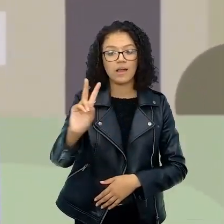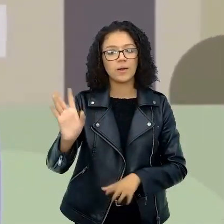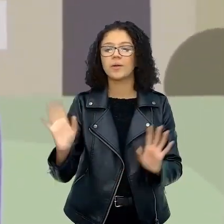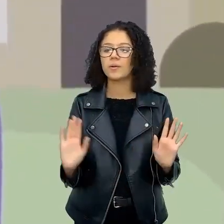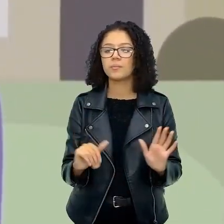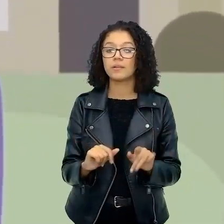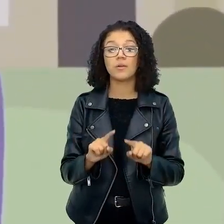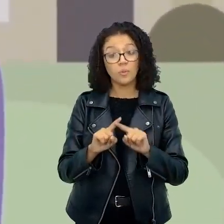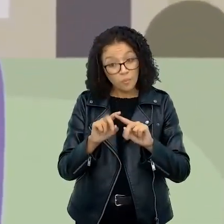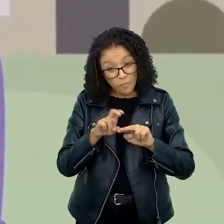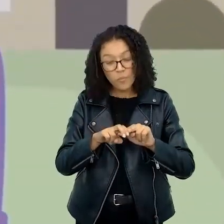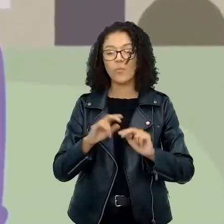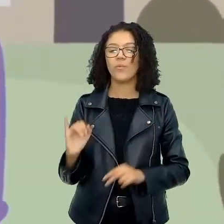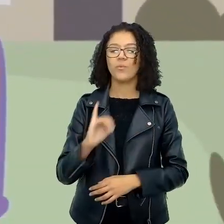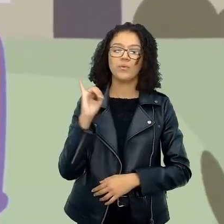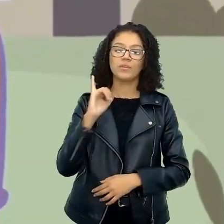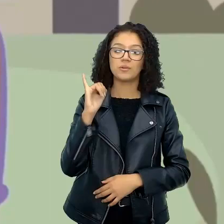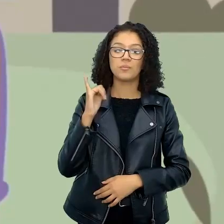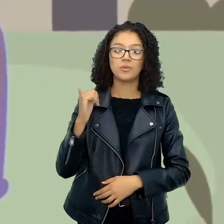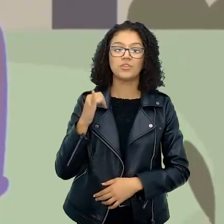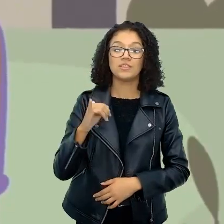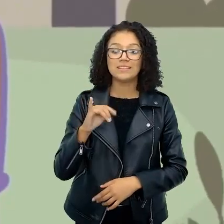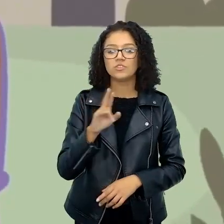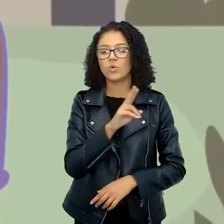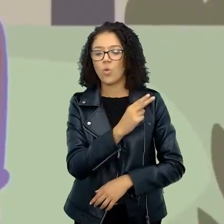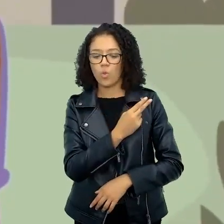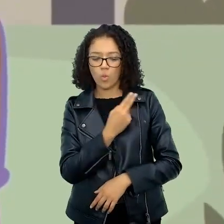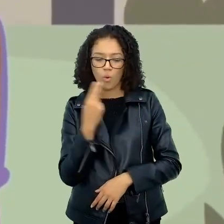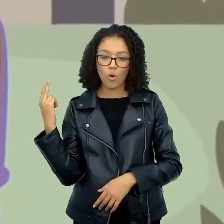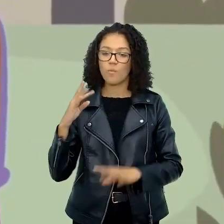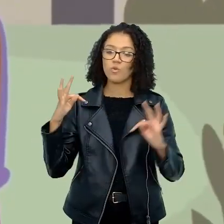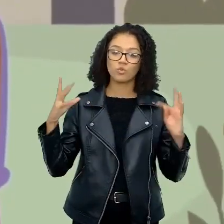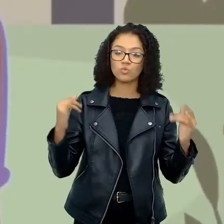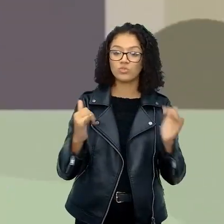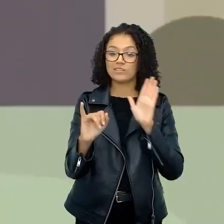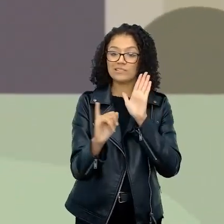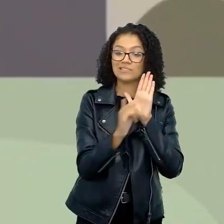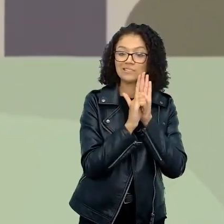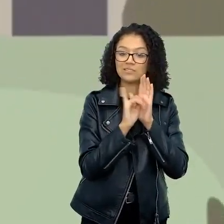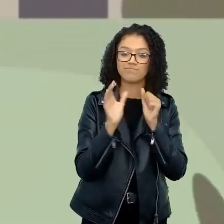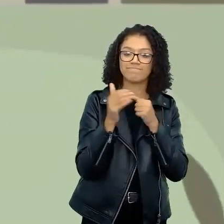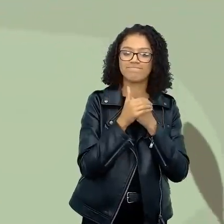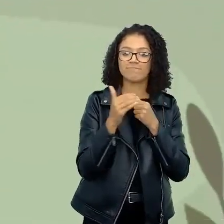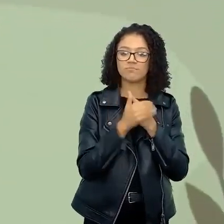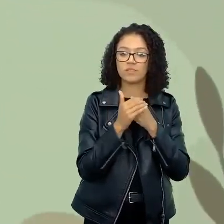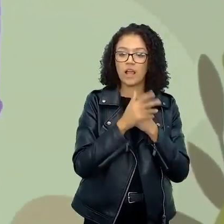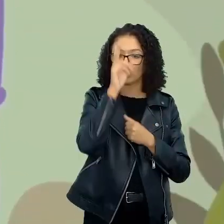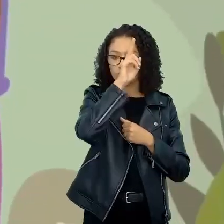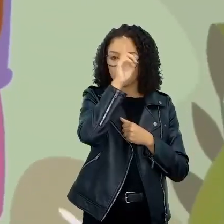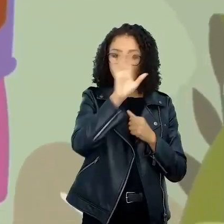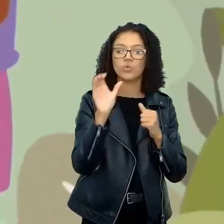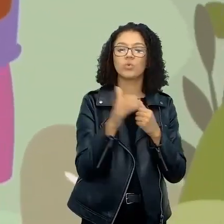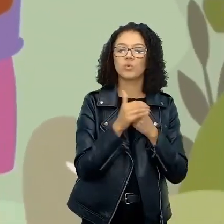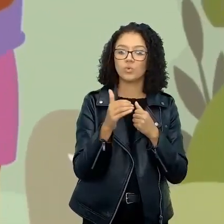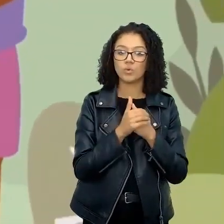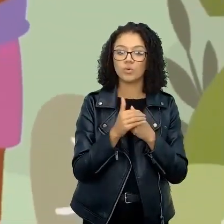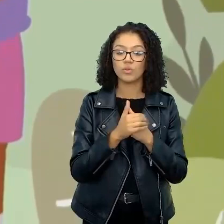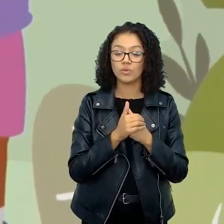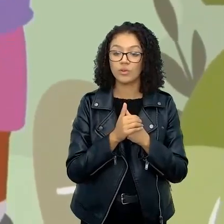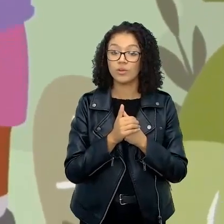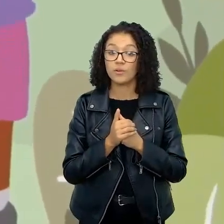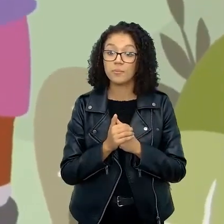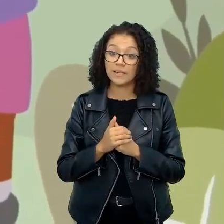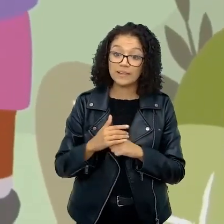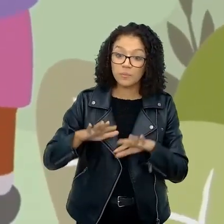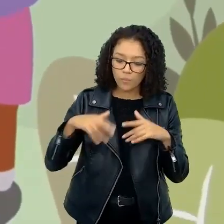isso, é muito importante que ela tenha sua identidade protegida com o devido sigilo sobre o seu caso. O sigilo garantirá que ela